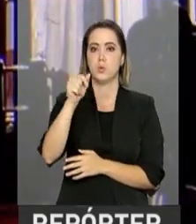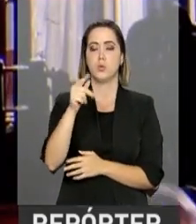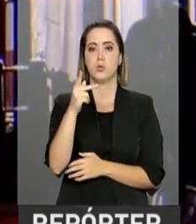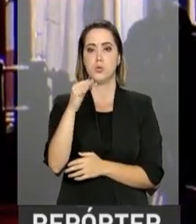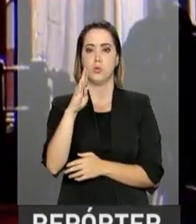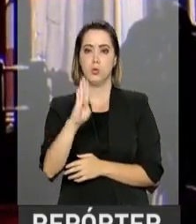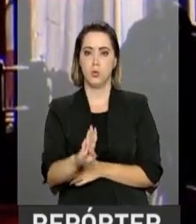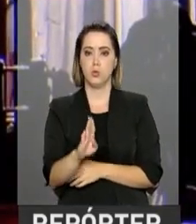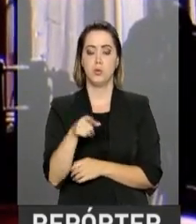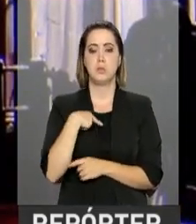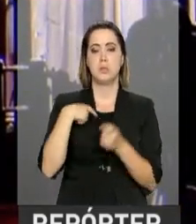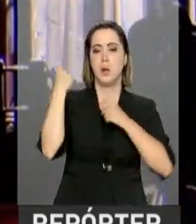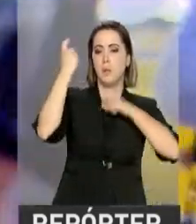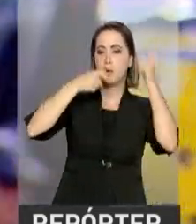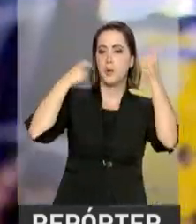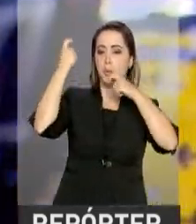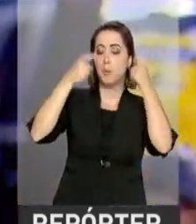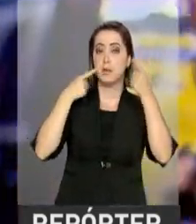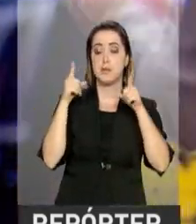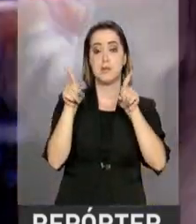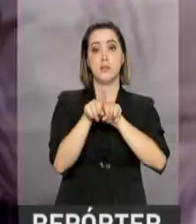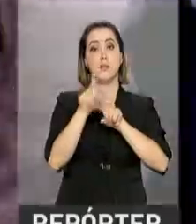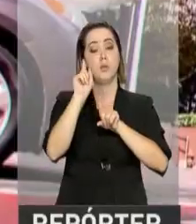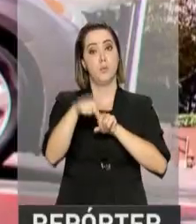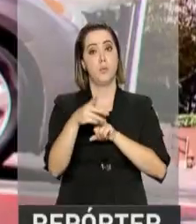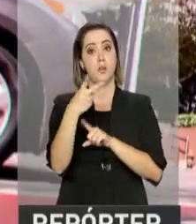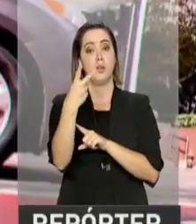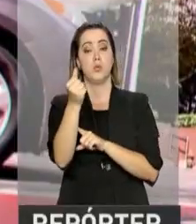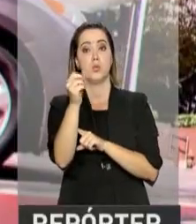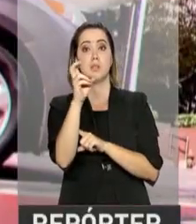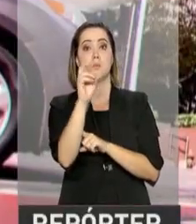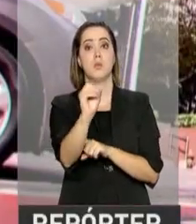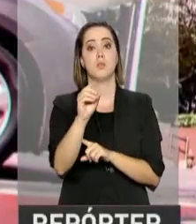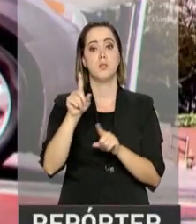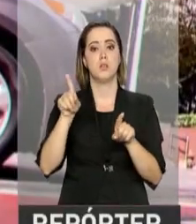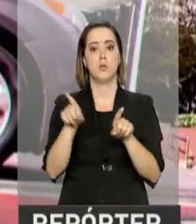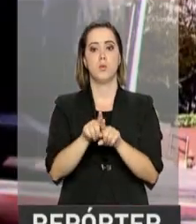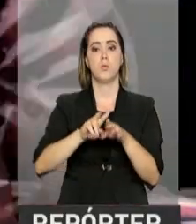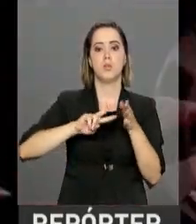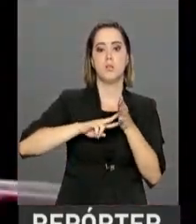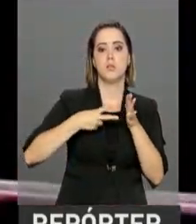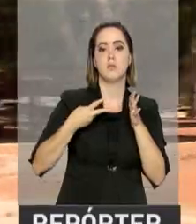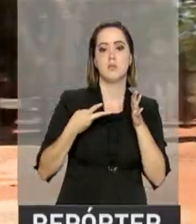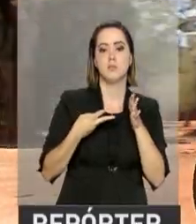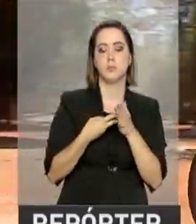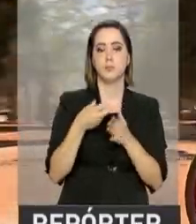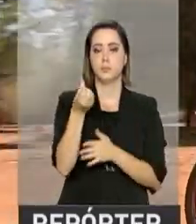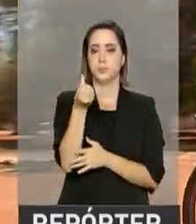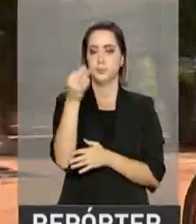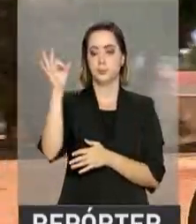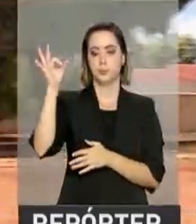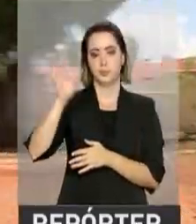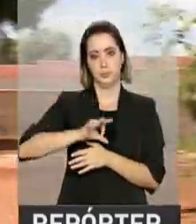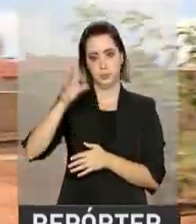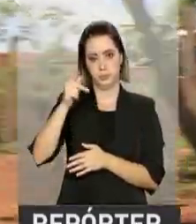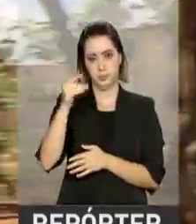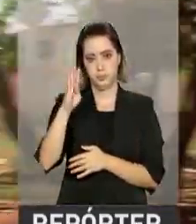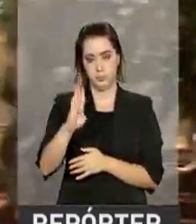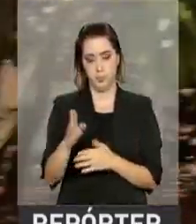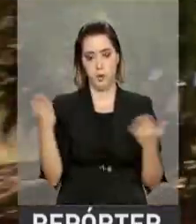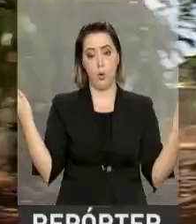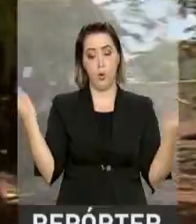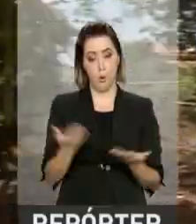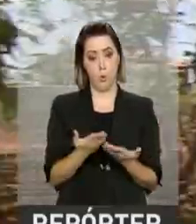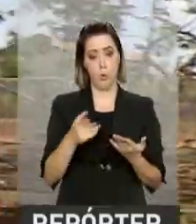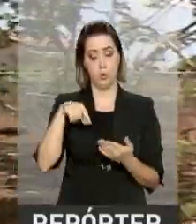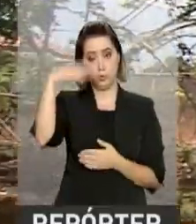causa preocupação aos americanos a ideia de que em 2050 vai custar 6%. No Brasil, o número atual já é